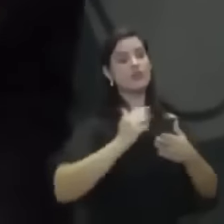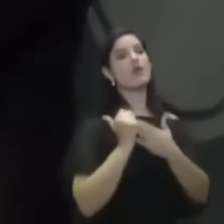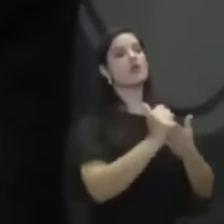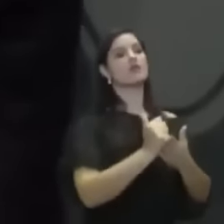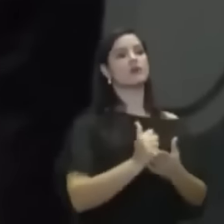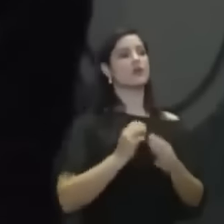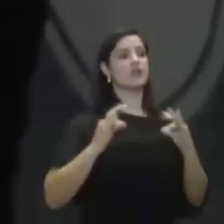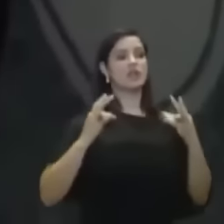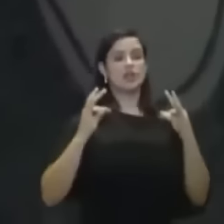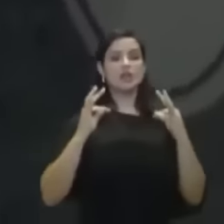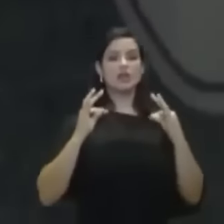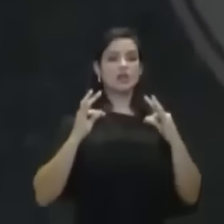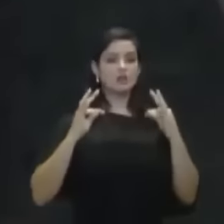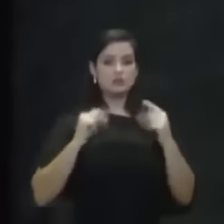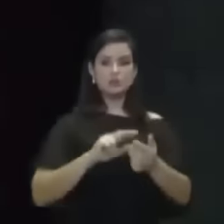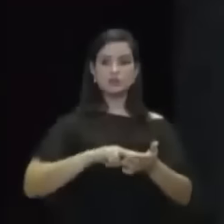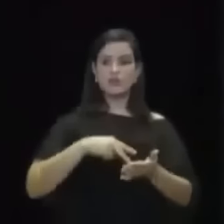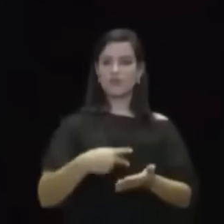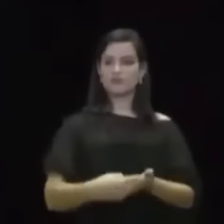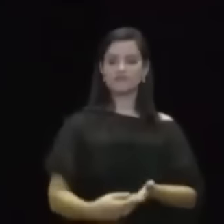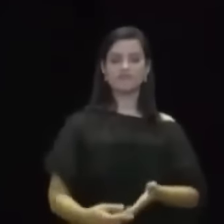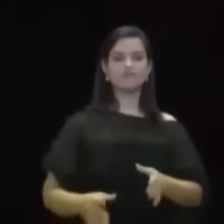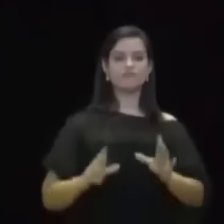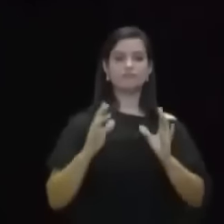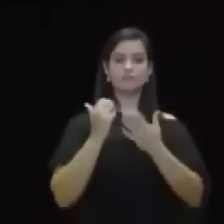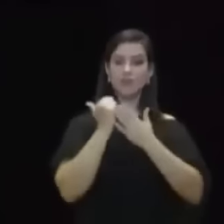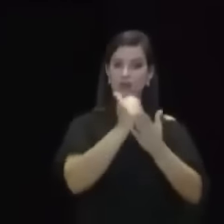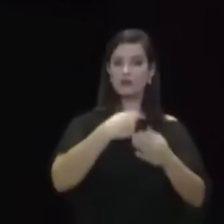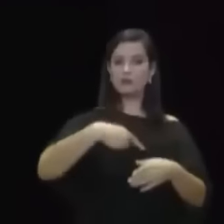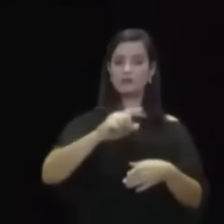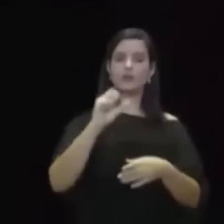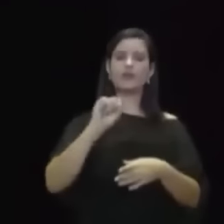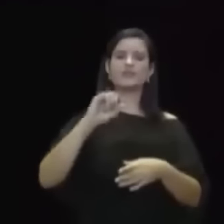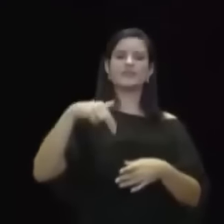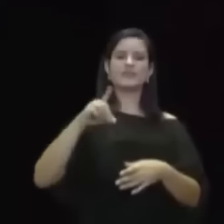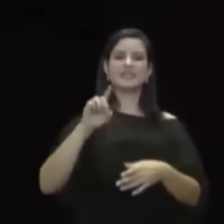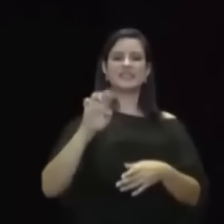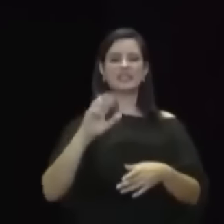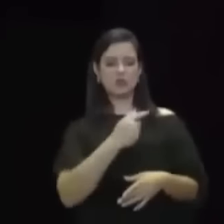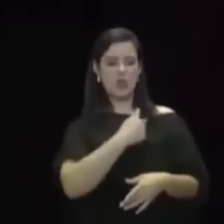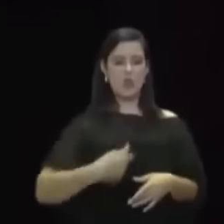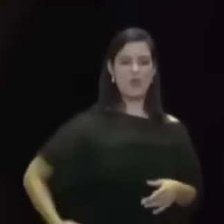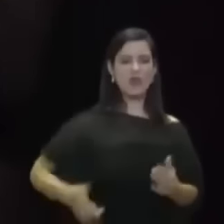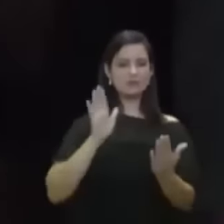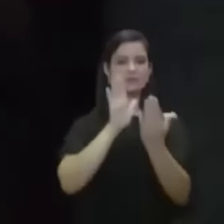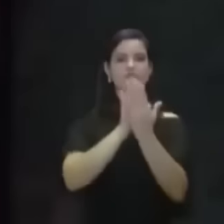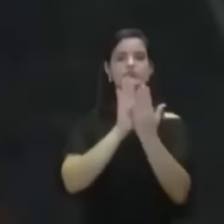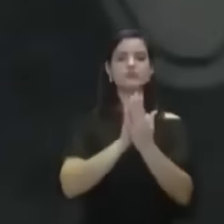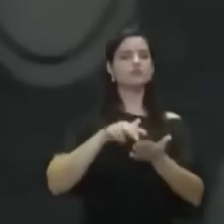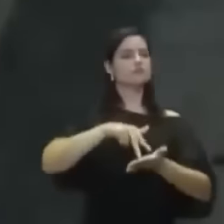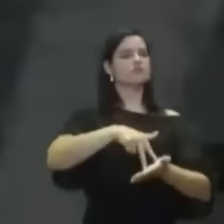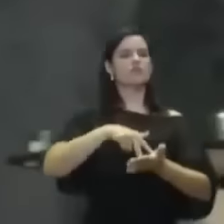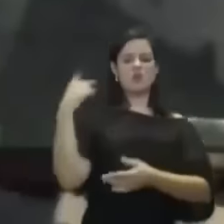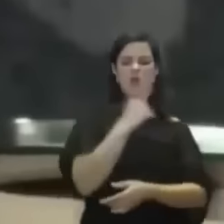Caíram por terra. A partir daqui, ele é levado ao sinédrio judaico, é cuspido e esbordoado, está firme como uma rocha.